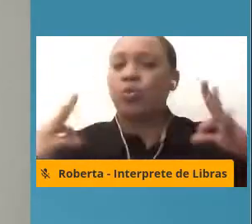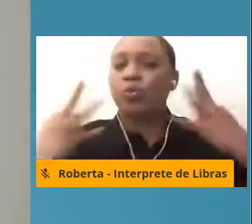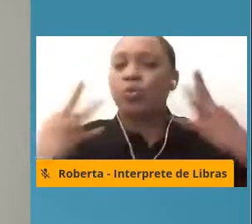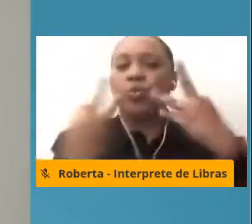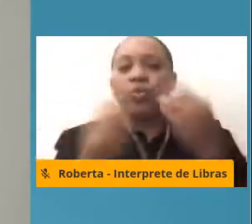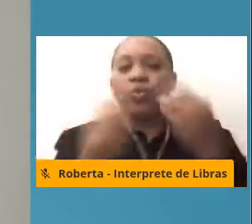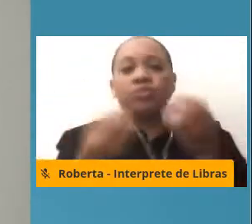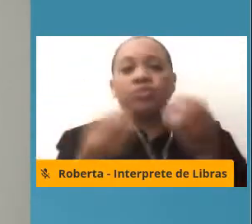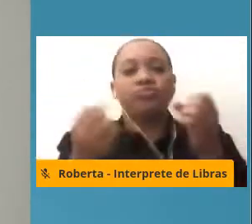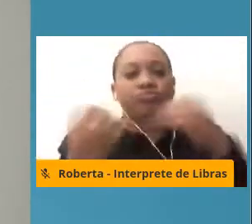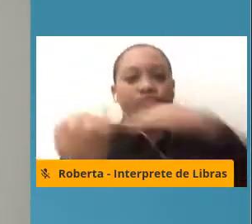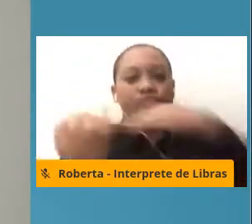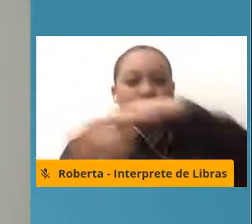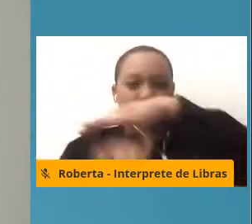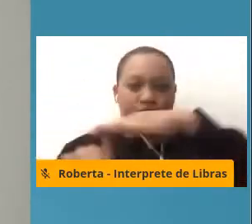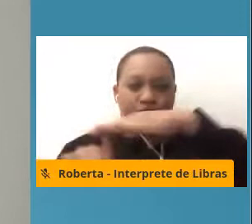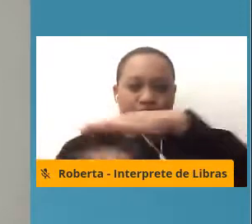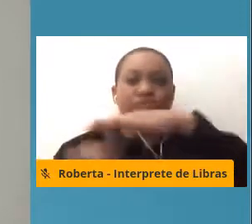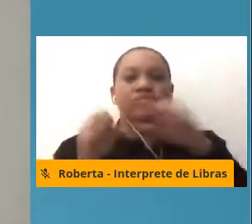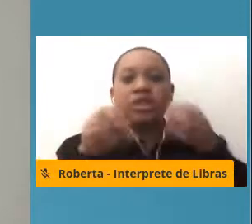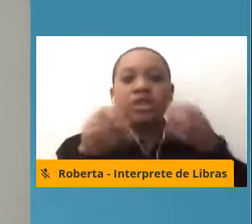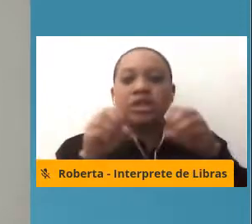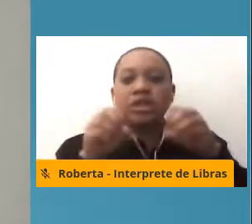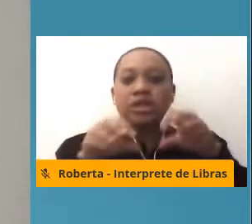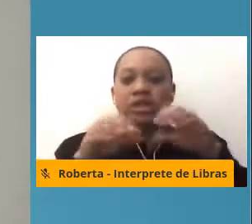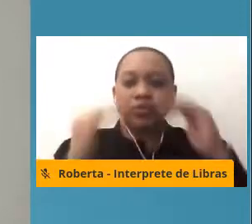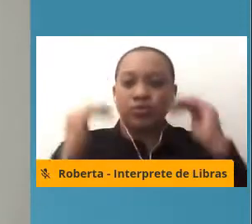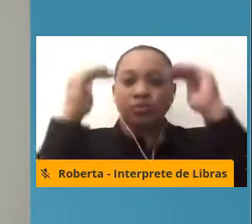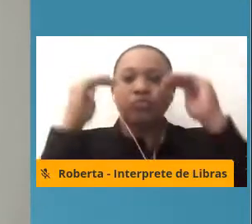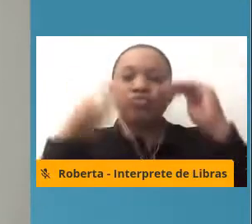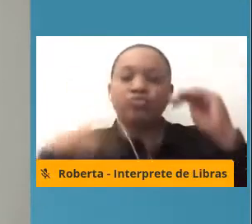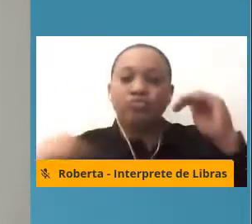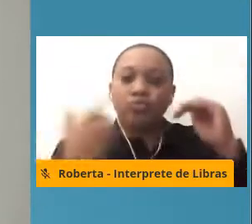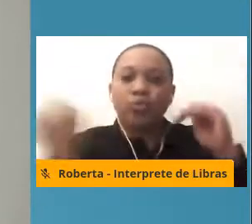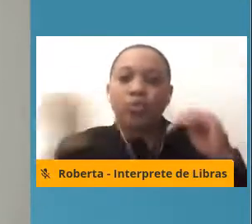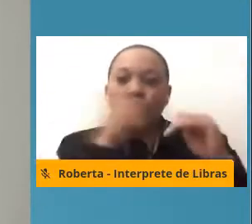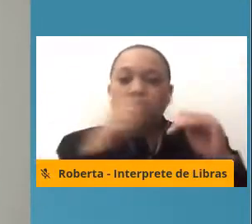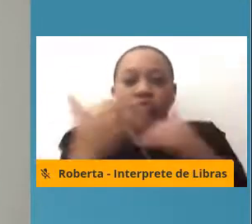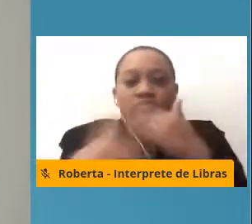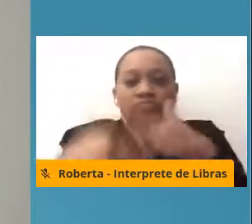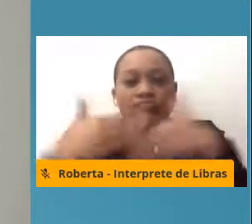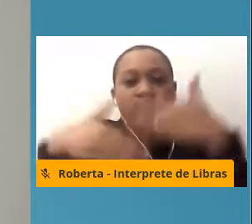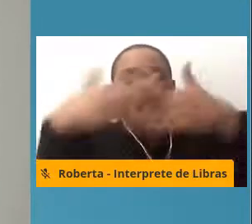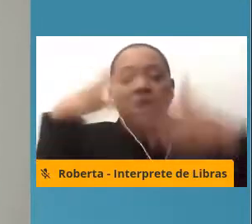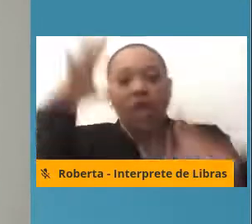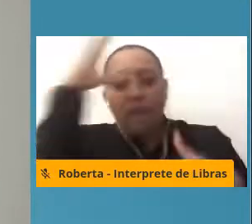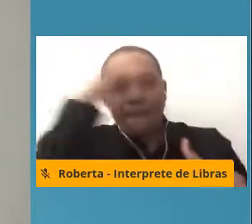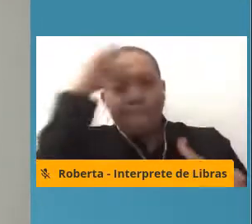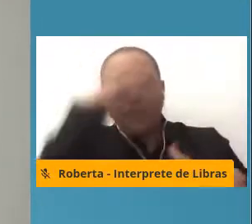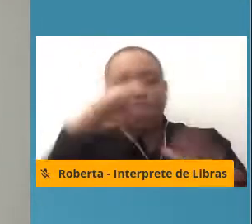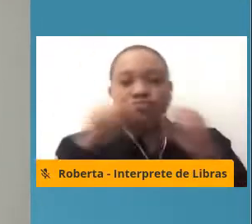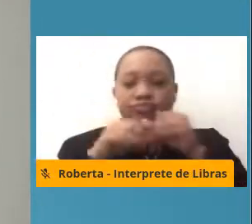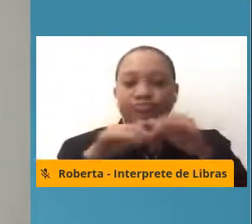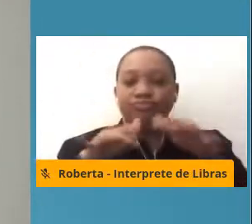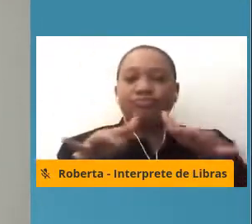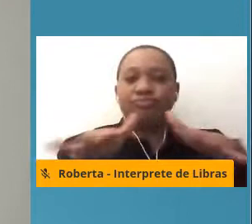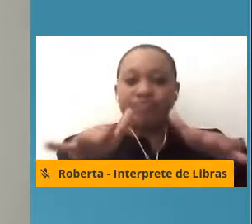estado, e que realmente a gente leve isso adiante, né, que a gente aprenda e que a gente leve isso adiante.